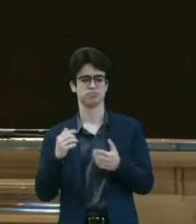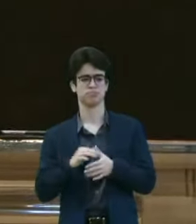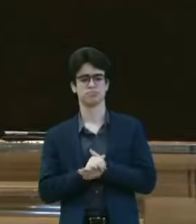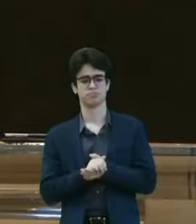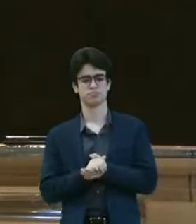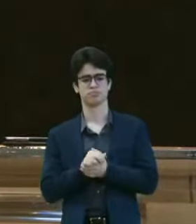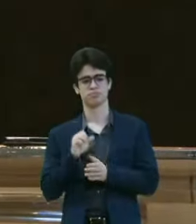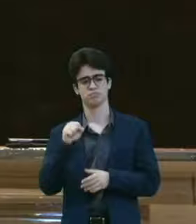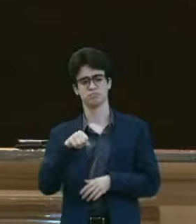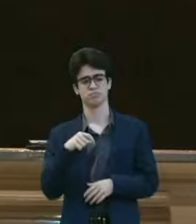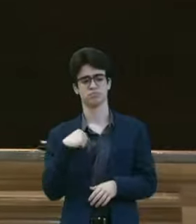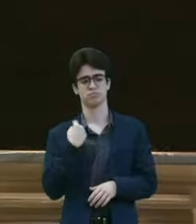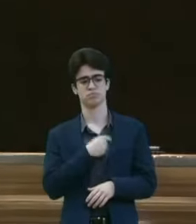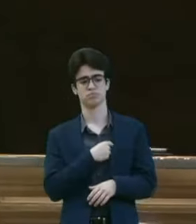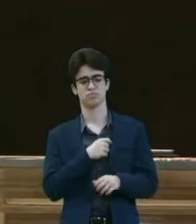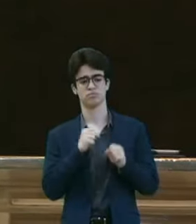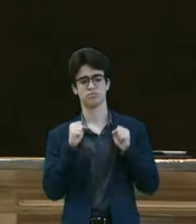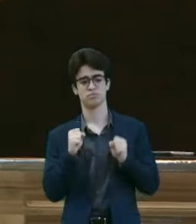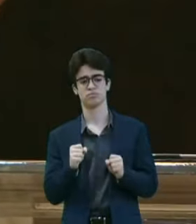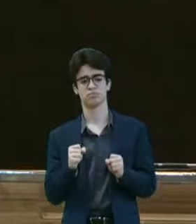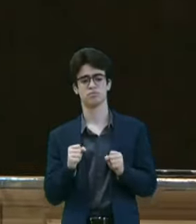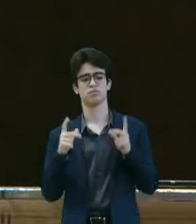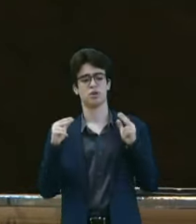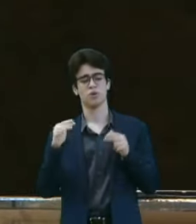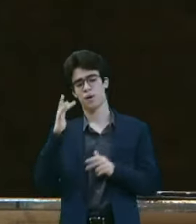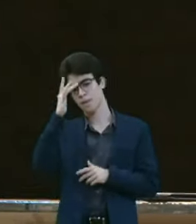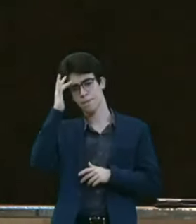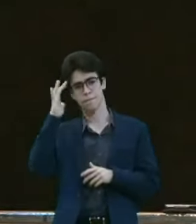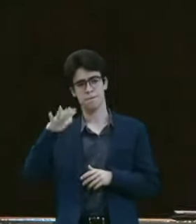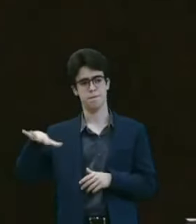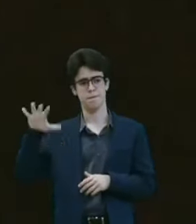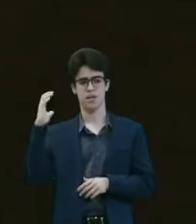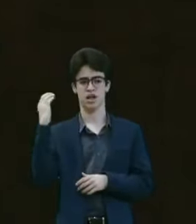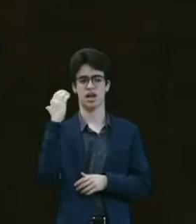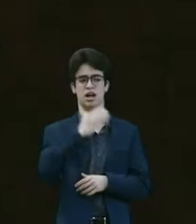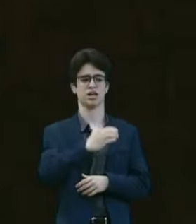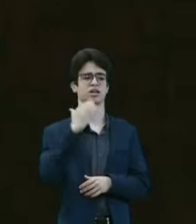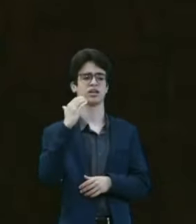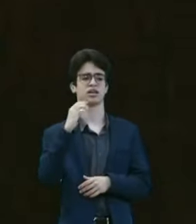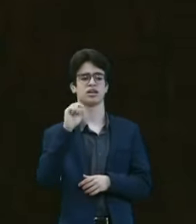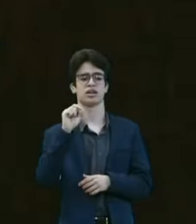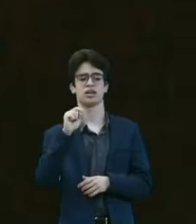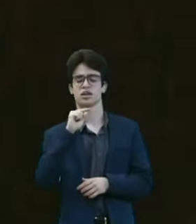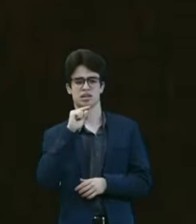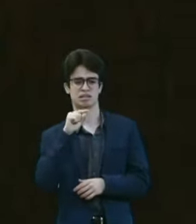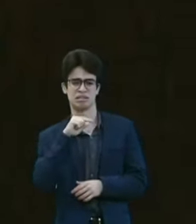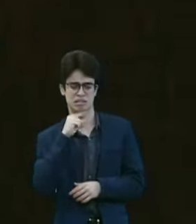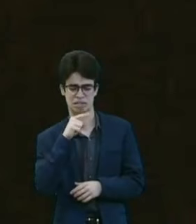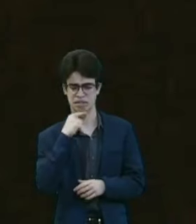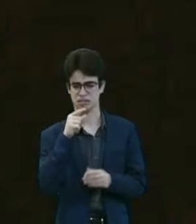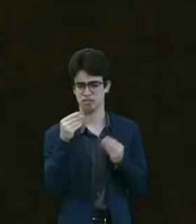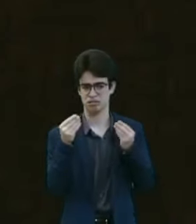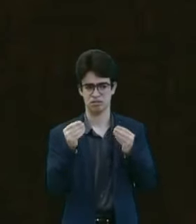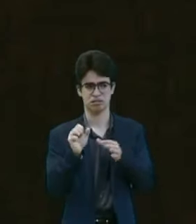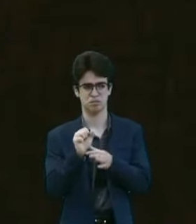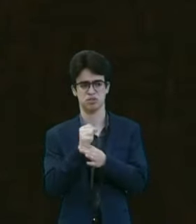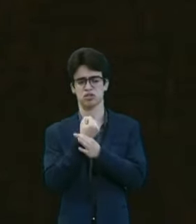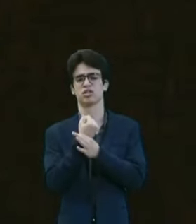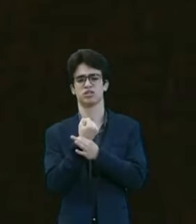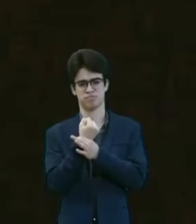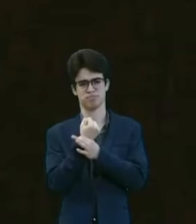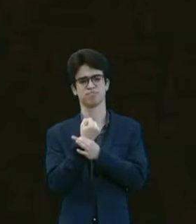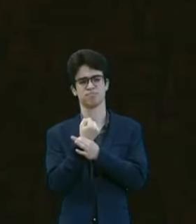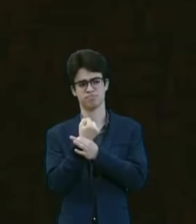Nós podemos ser como os descendentes de Caim, que não conseguiram proteger.